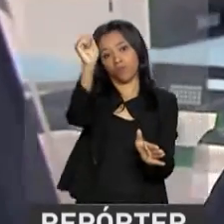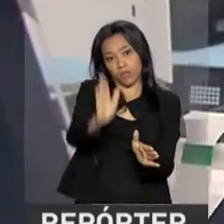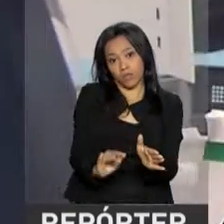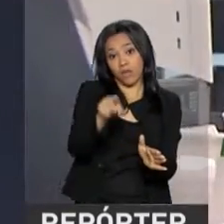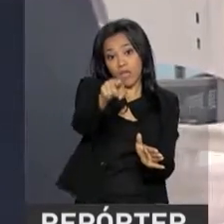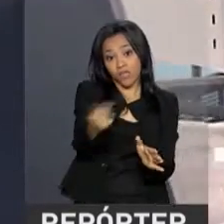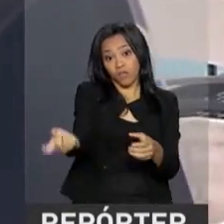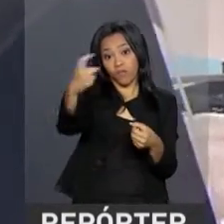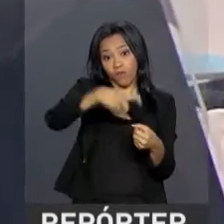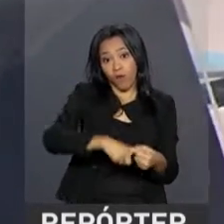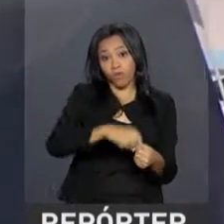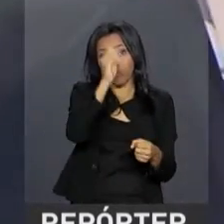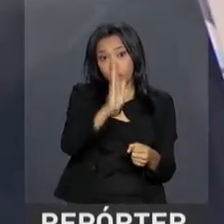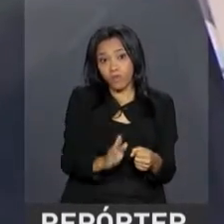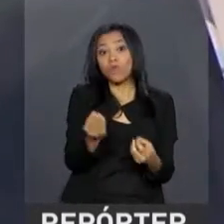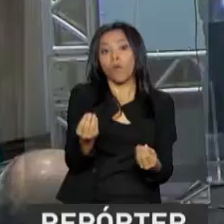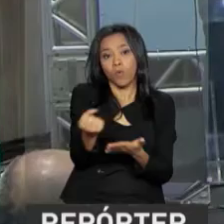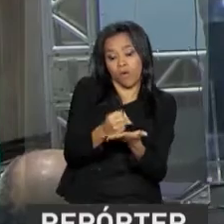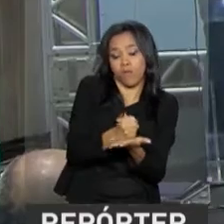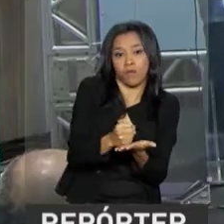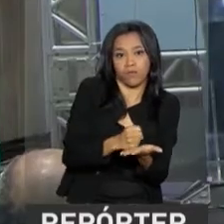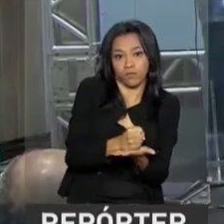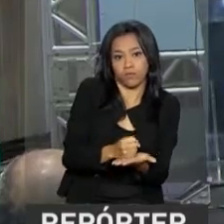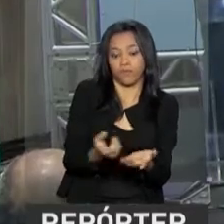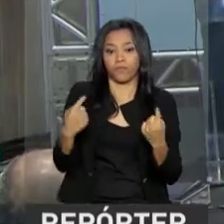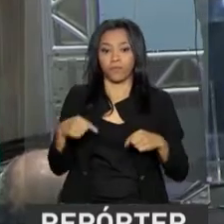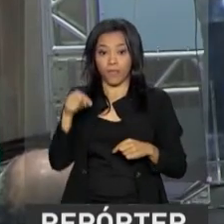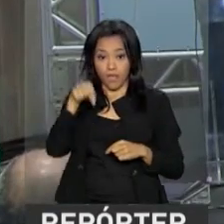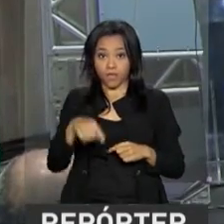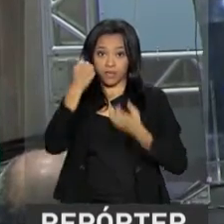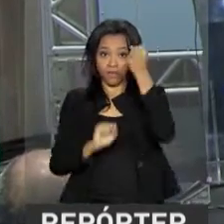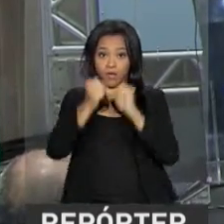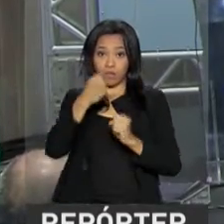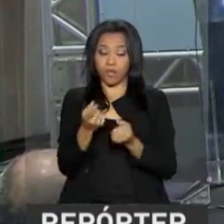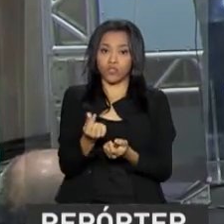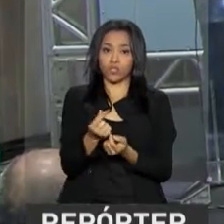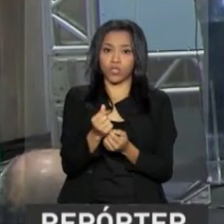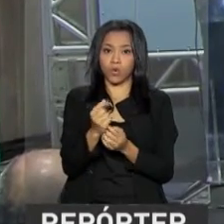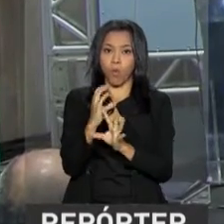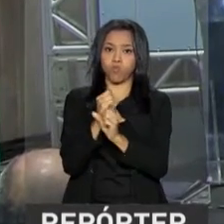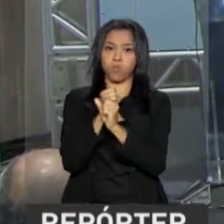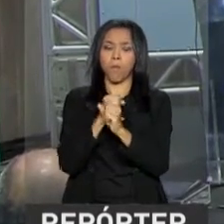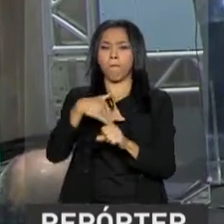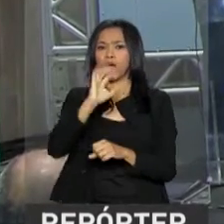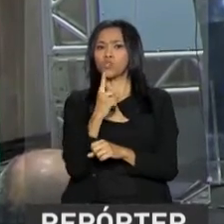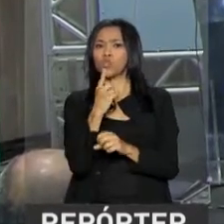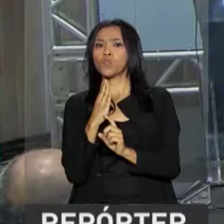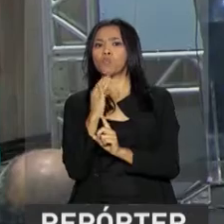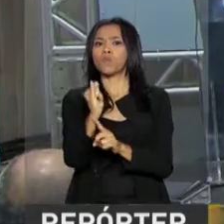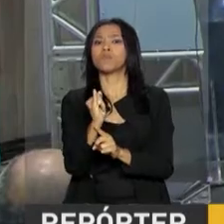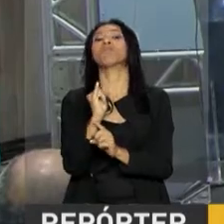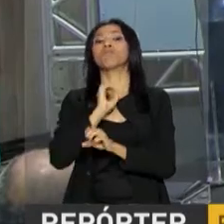depois retorna ao Brasil em forma de medicamento. Esta fábrica vai faturar mais de R$ 1 bilhão por ano quando